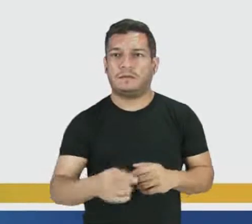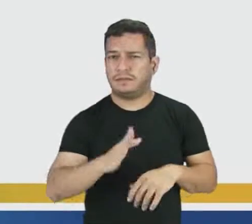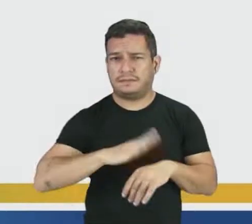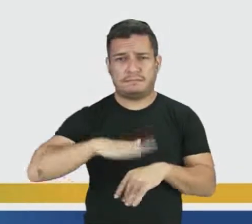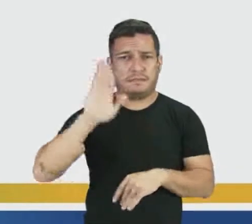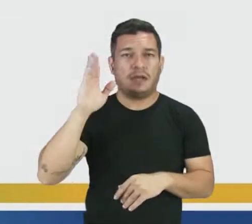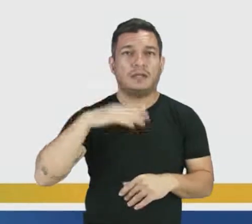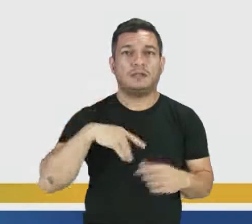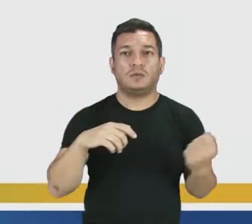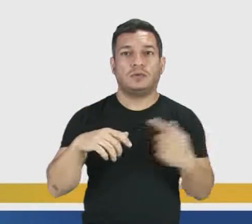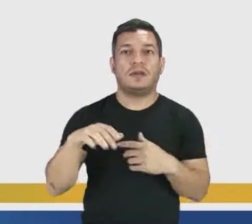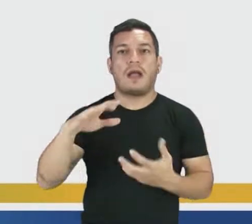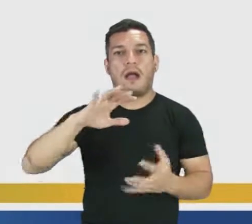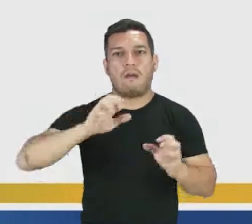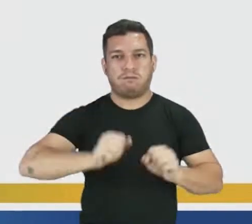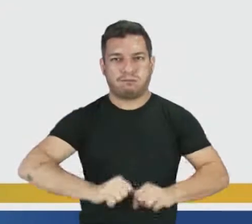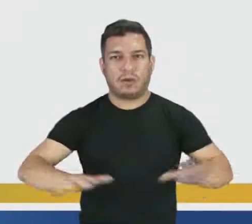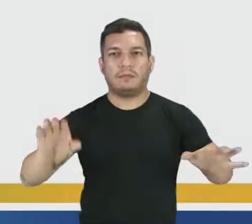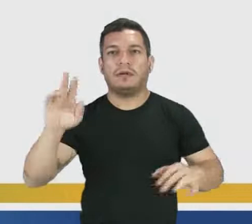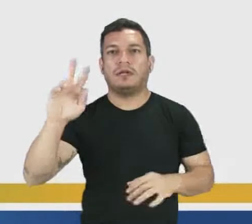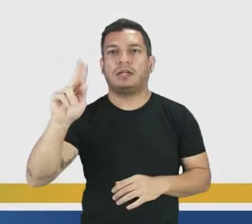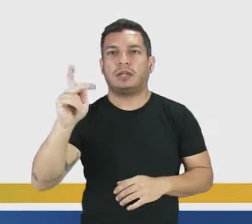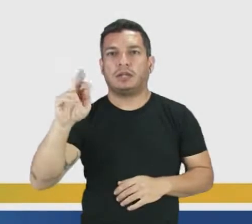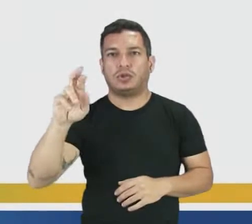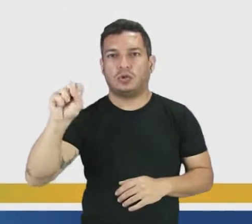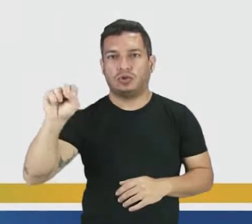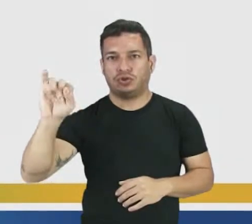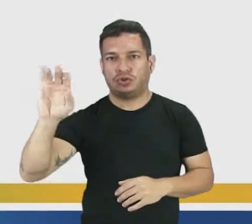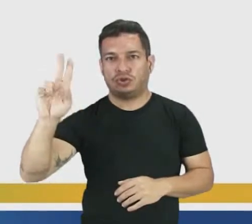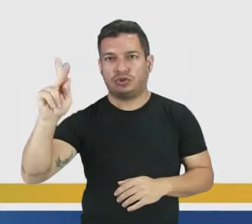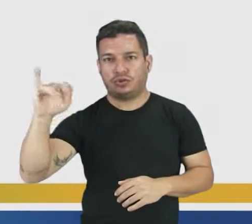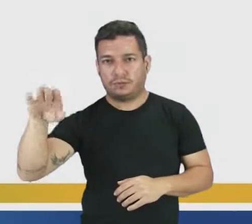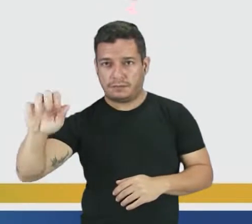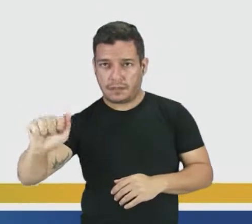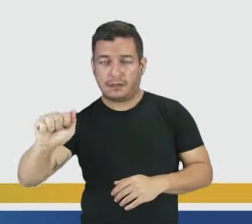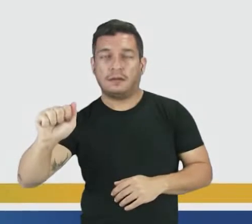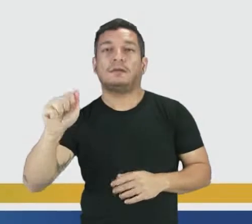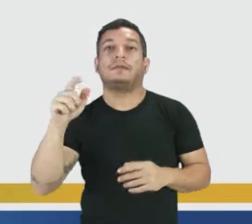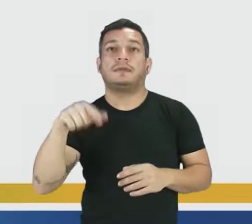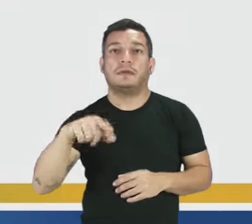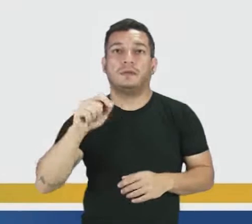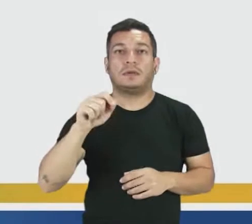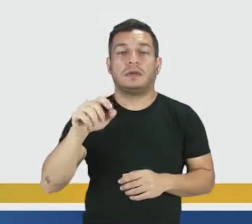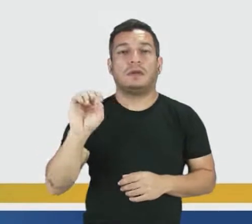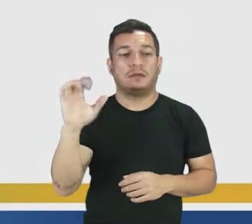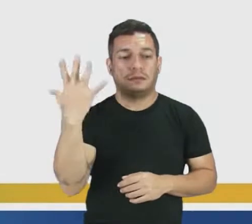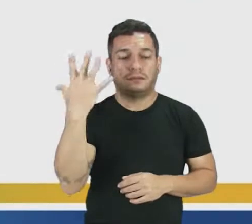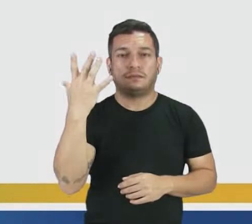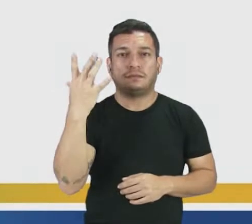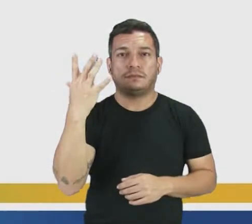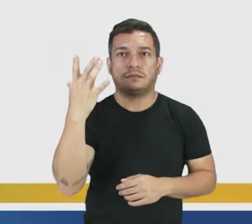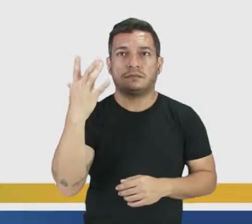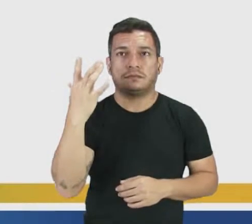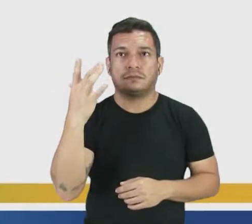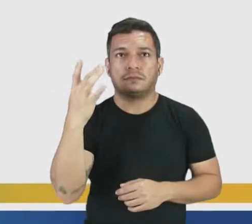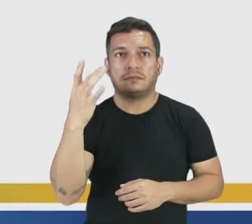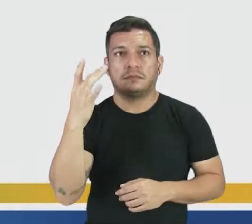bombas de Hiroshima e Nagasaki. O átomo foi literalmente